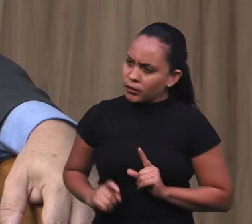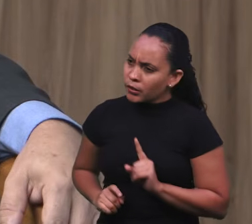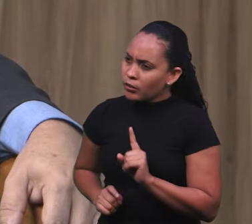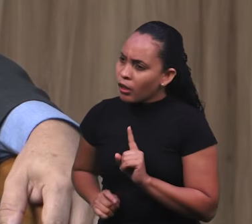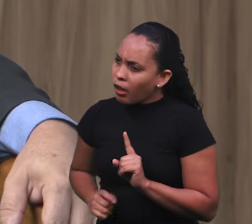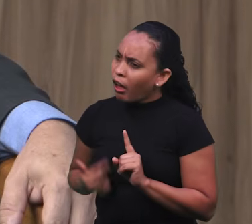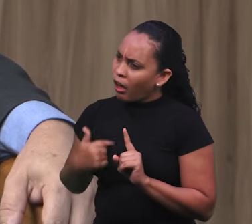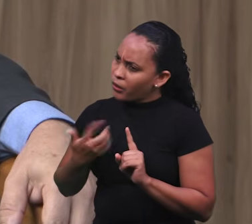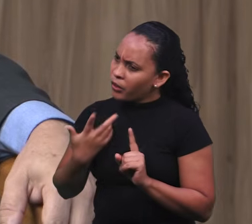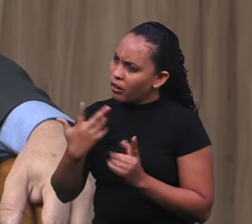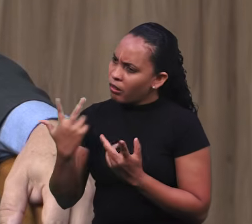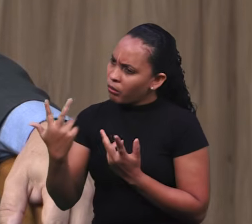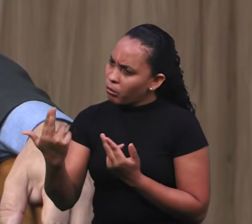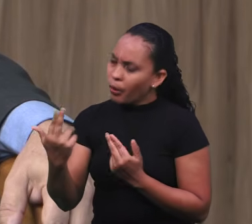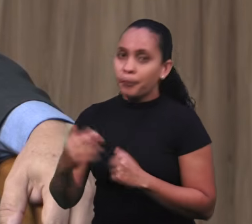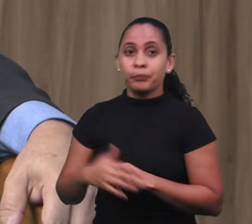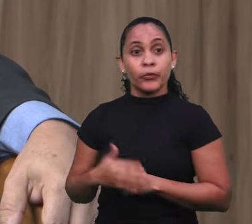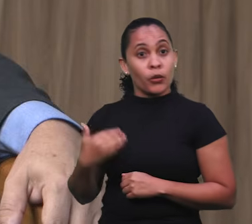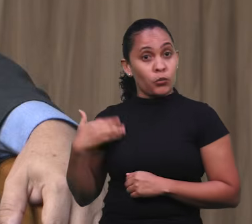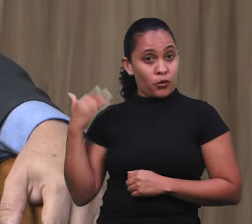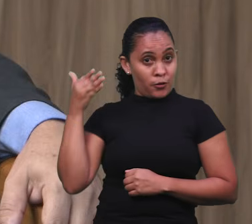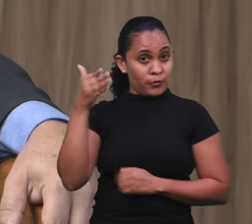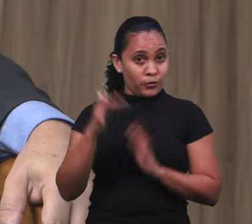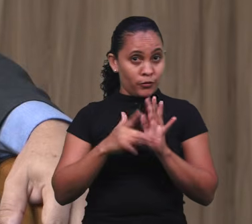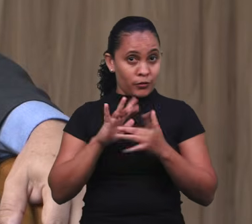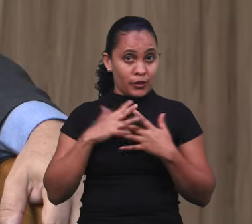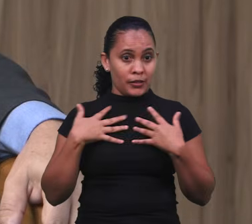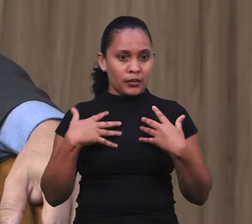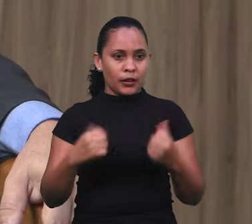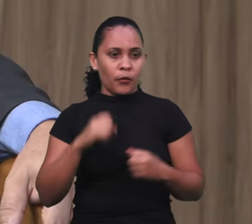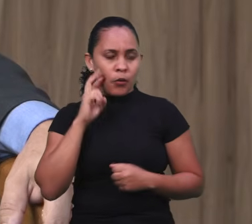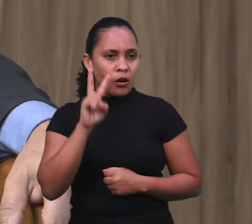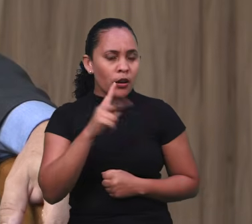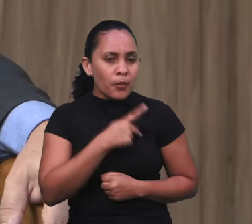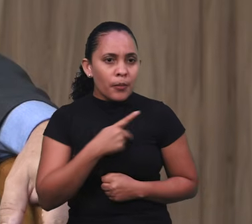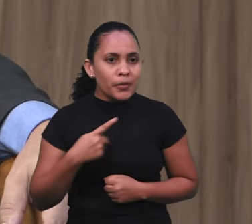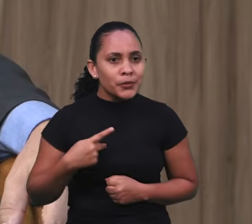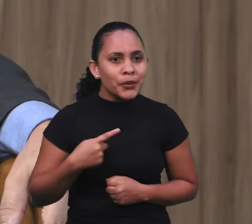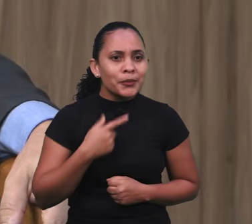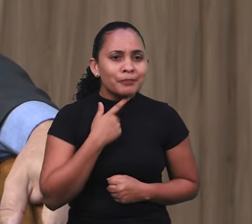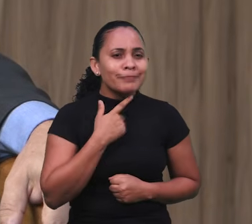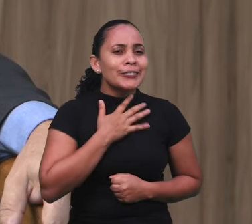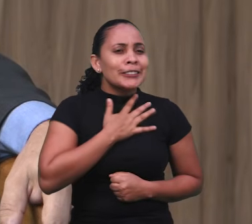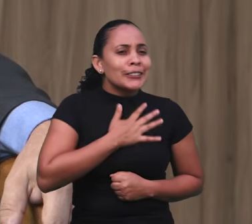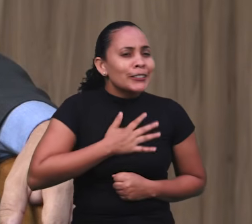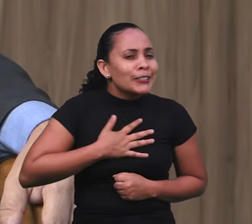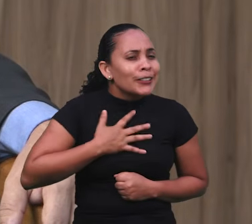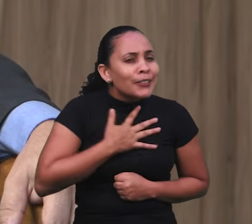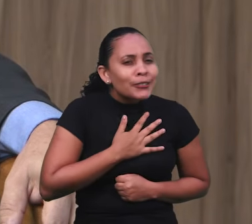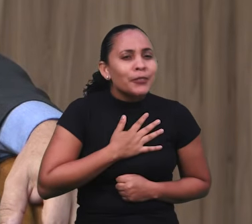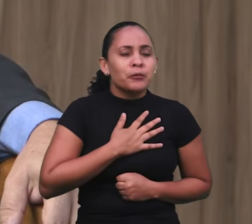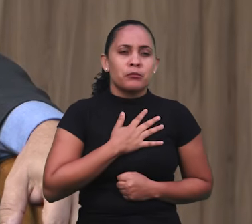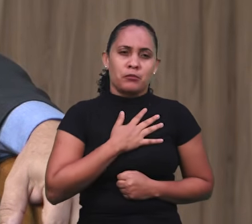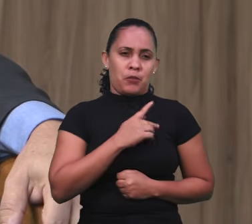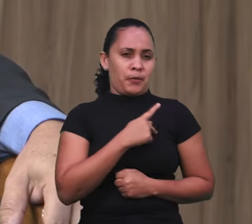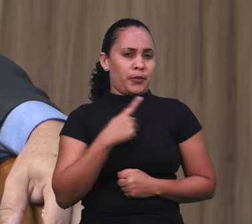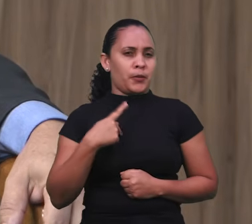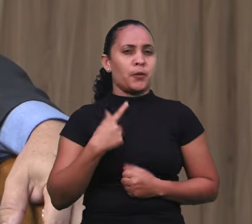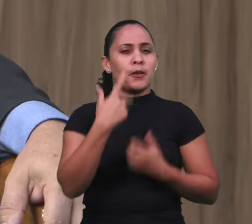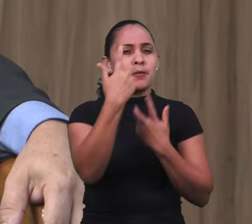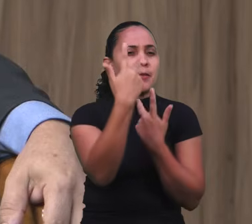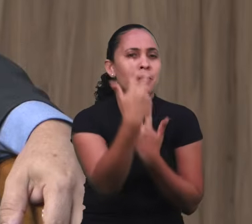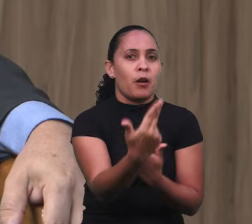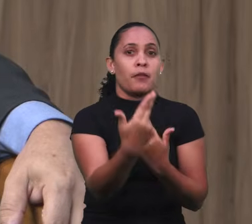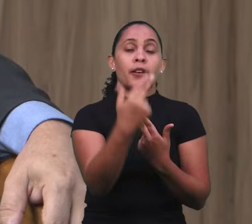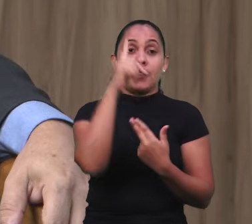pessoas que chegam se espelham nele. Quando eu cheguei na obra, eu me espelhei no meu pastor. Eu gostava do meu pastor, eu queria ser